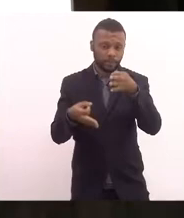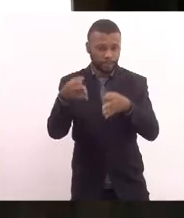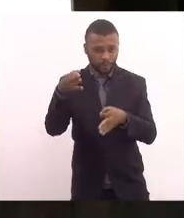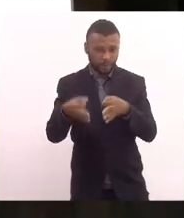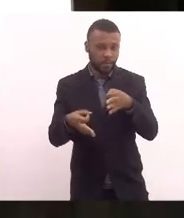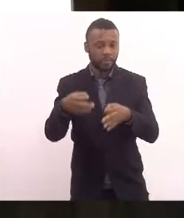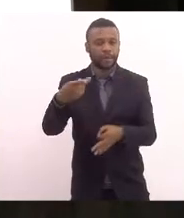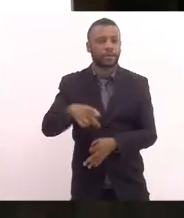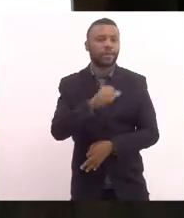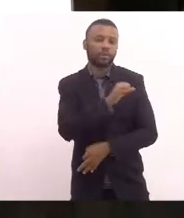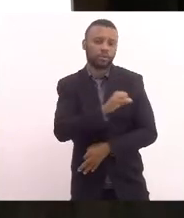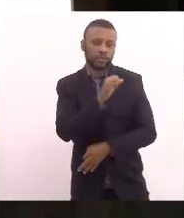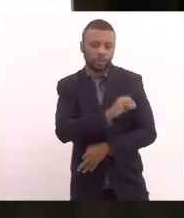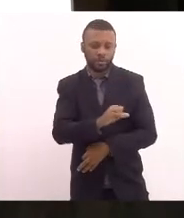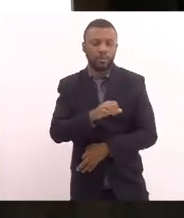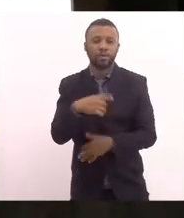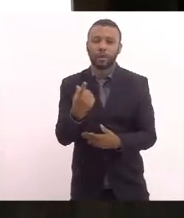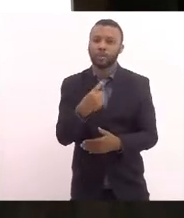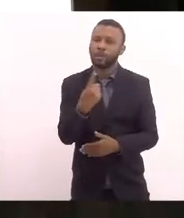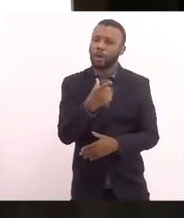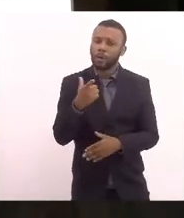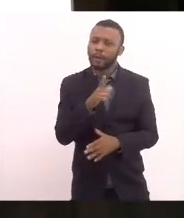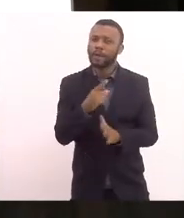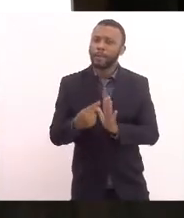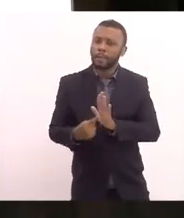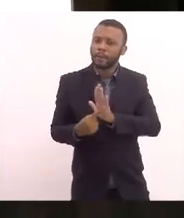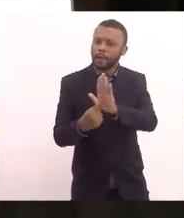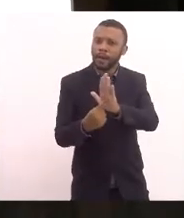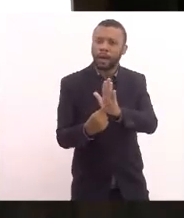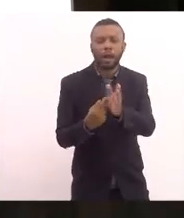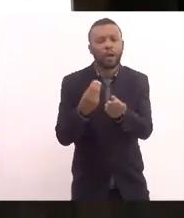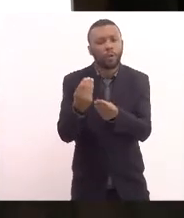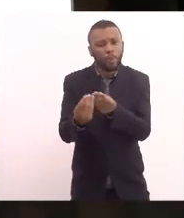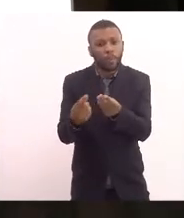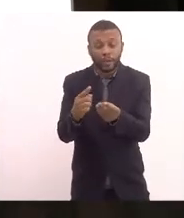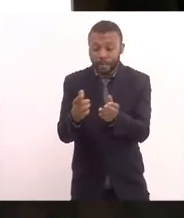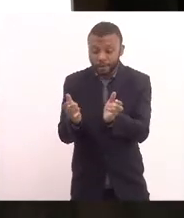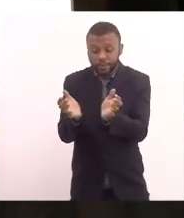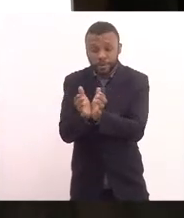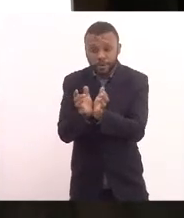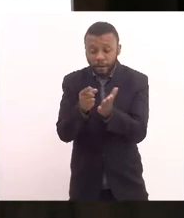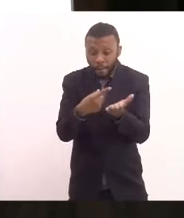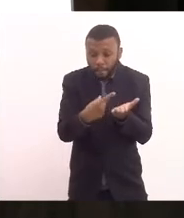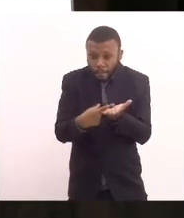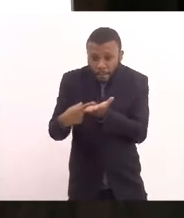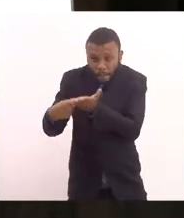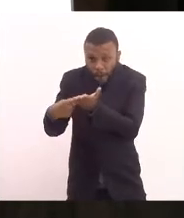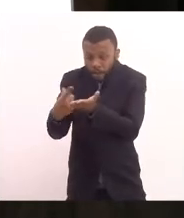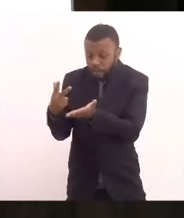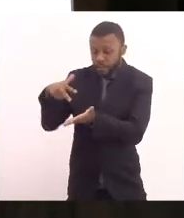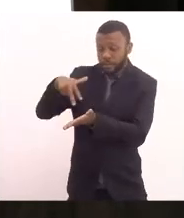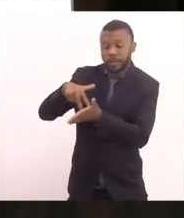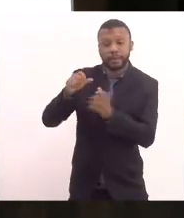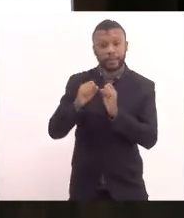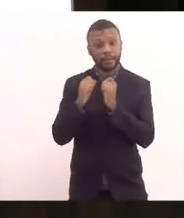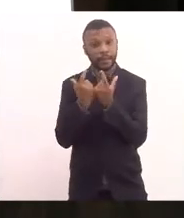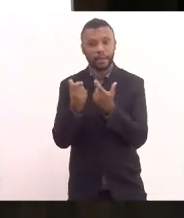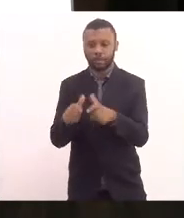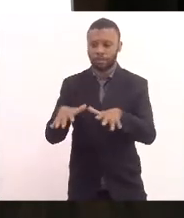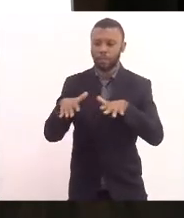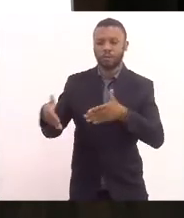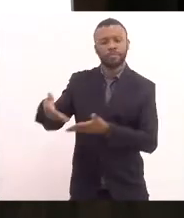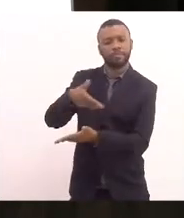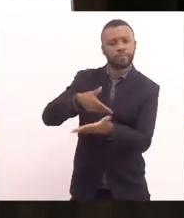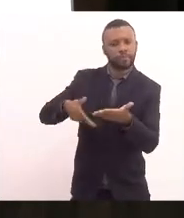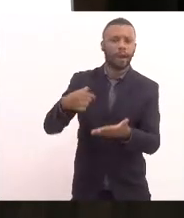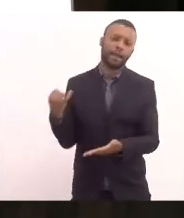Então, a gente consegue mostrar, Sônia, o quanto é importante nós estarmos no parlamento, o quanto é